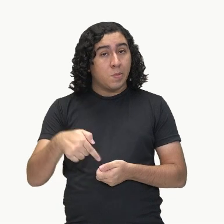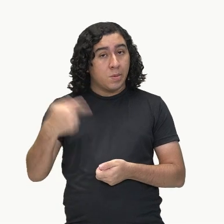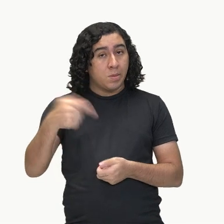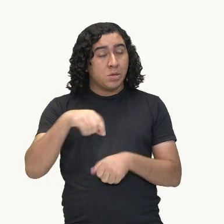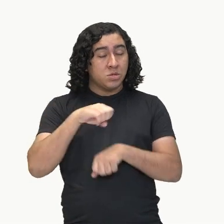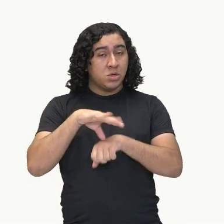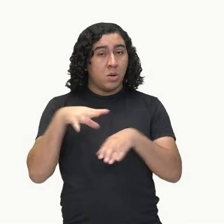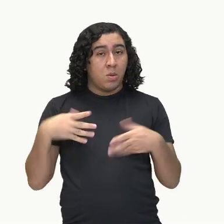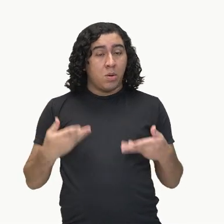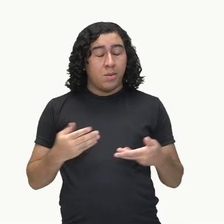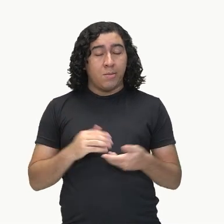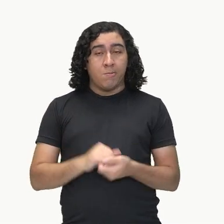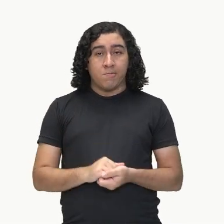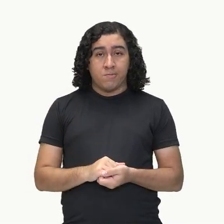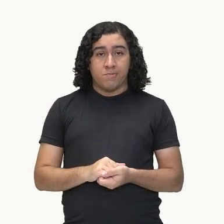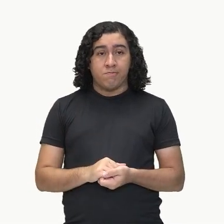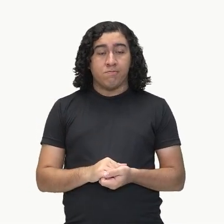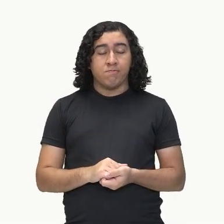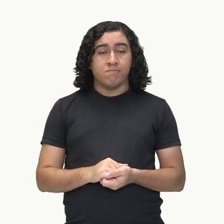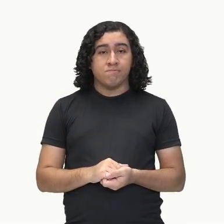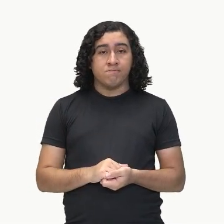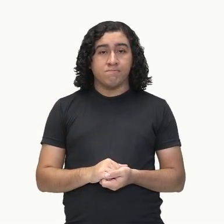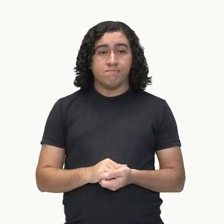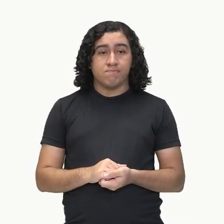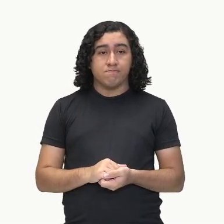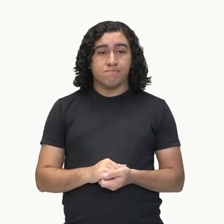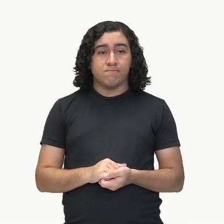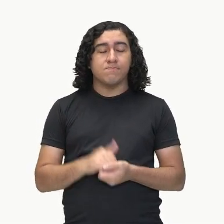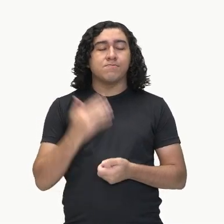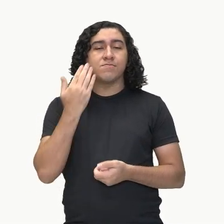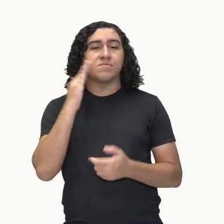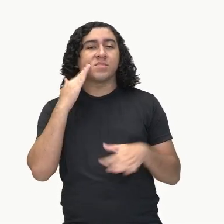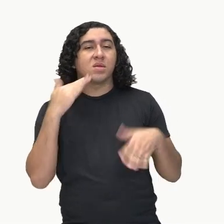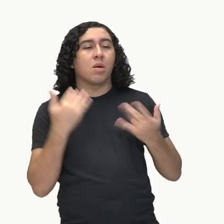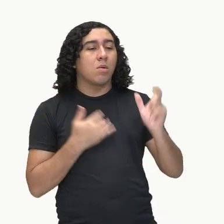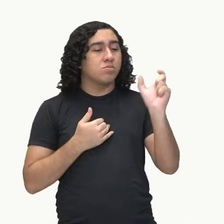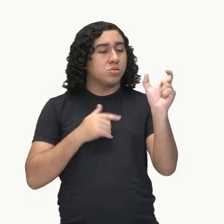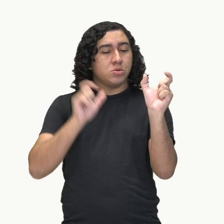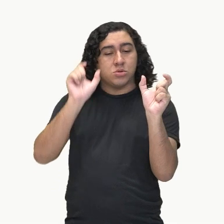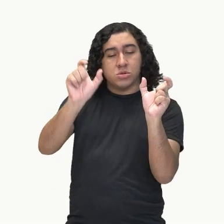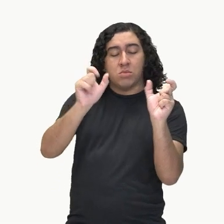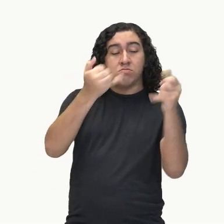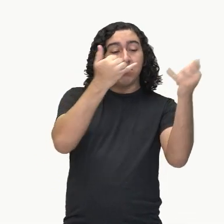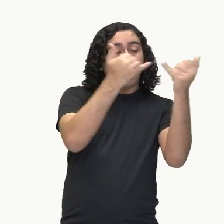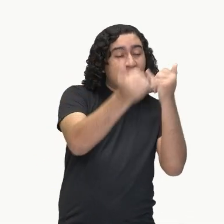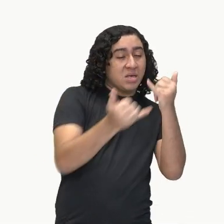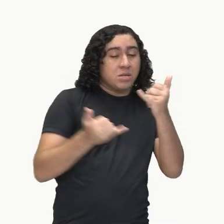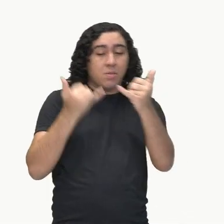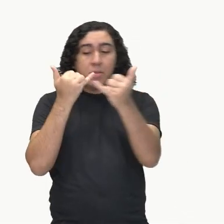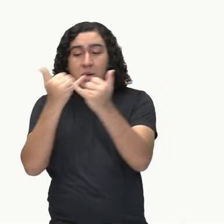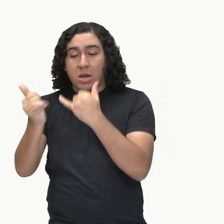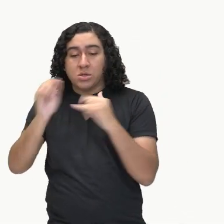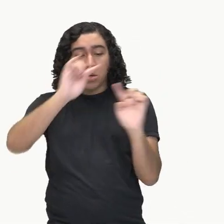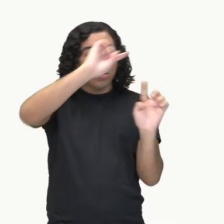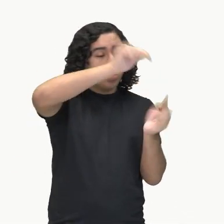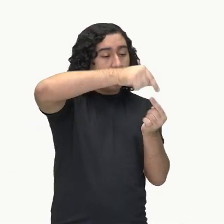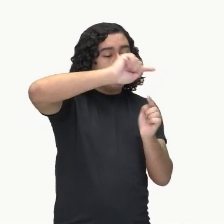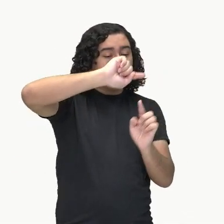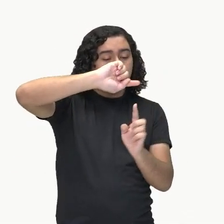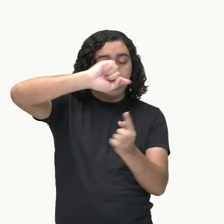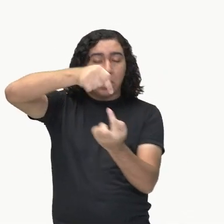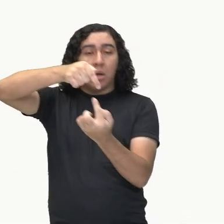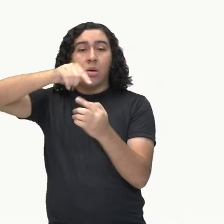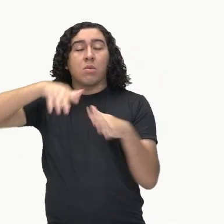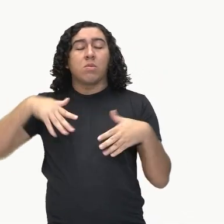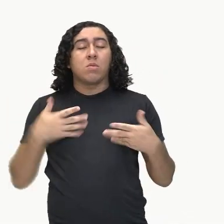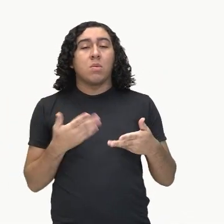observação? Você identificar ali os termos semelhantes. Identificou os termos semelhantes, com quem você vai trabalhar?